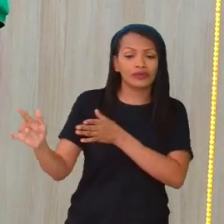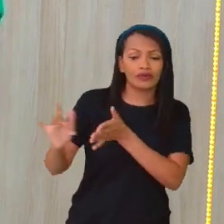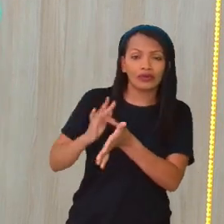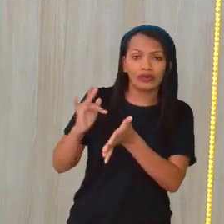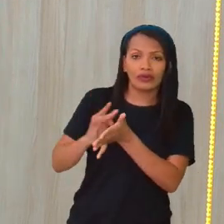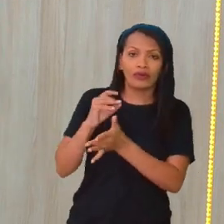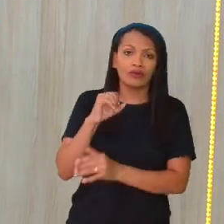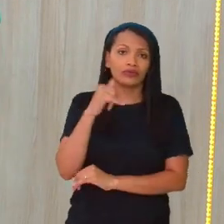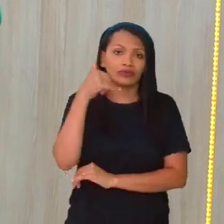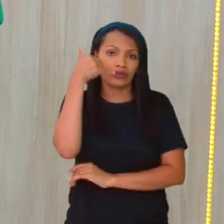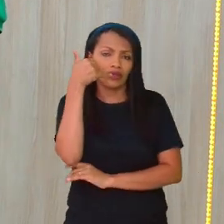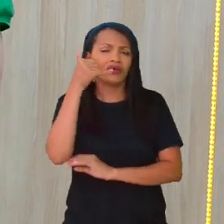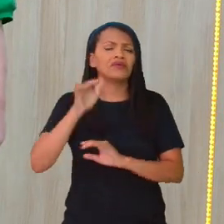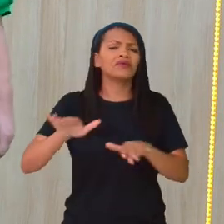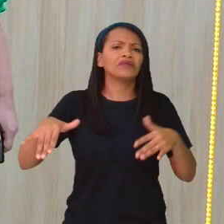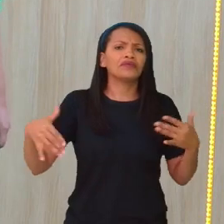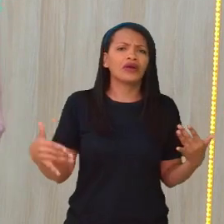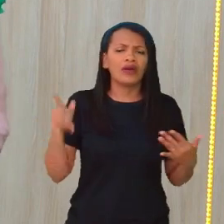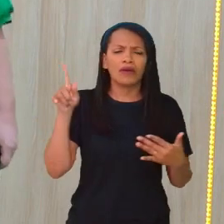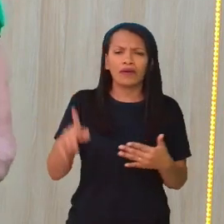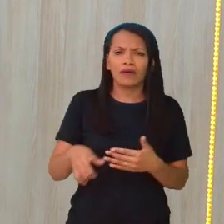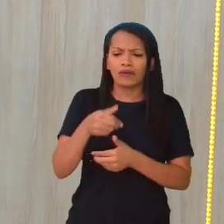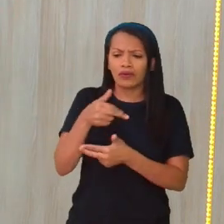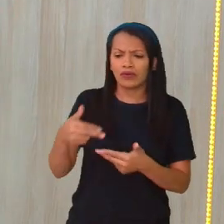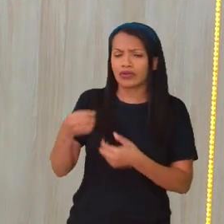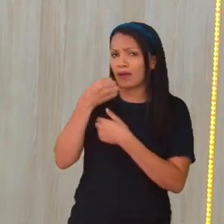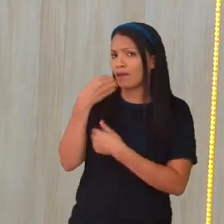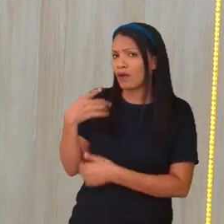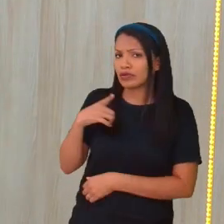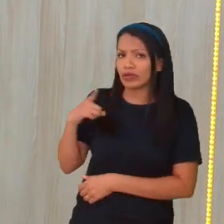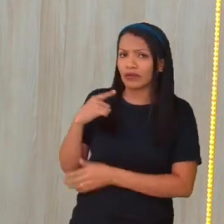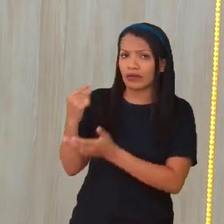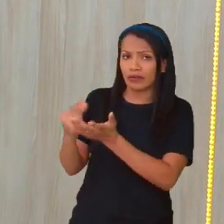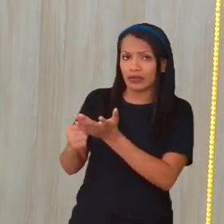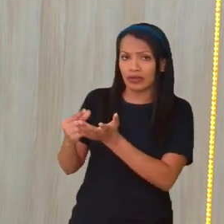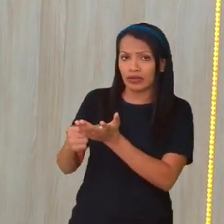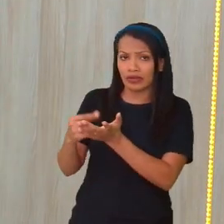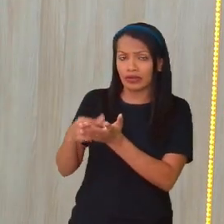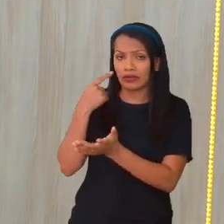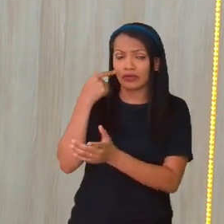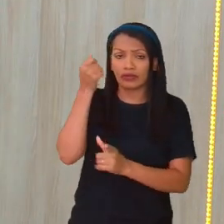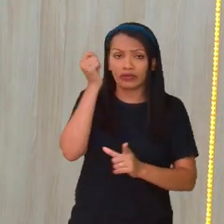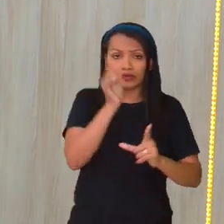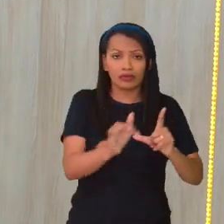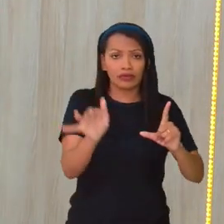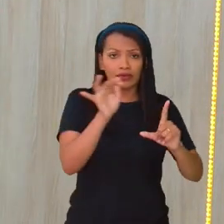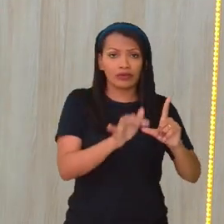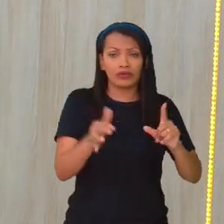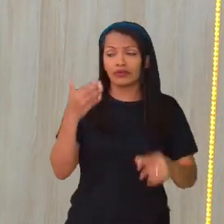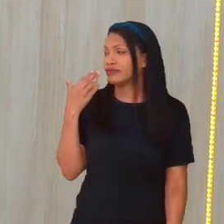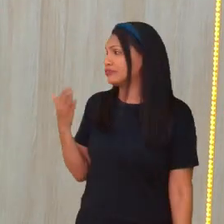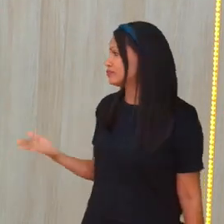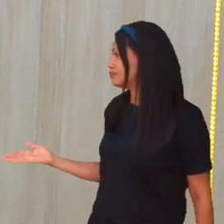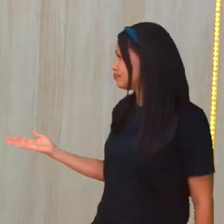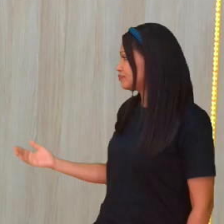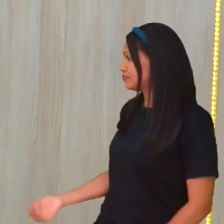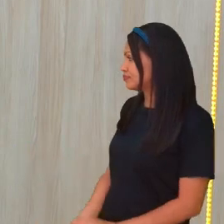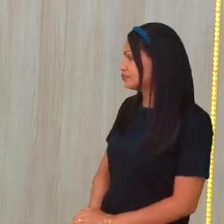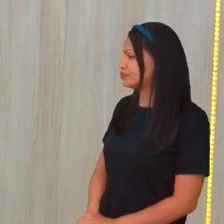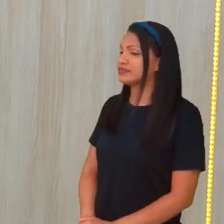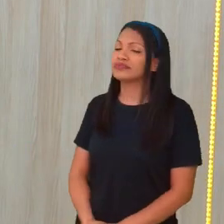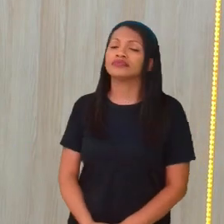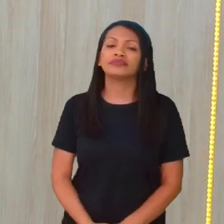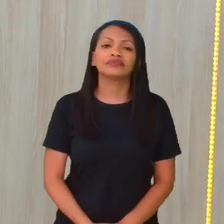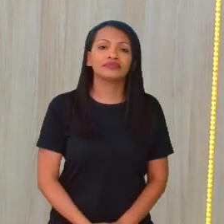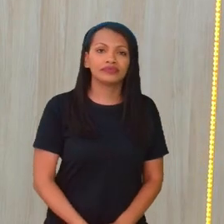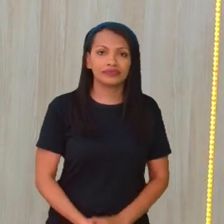tablet. Qual é a vantagem de ter o aplicativo, que a turma vai botar o QR Code? Ok. A vantagem